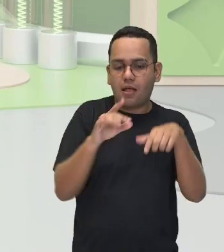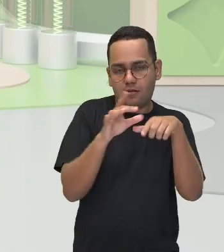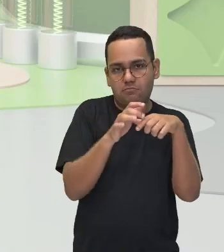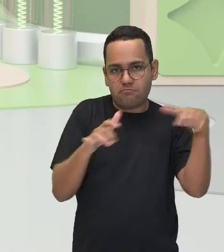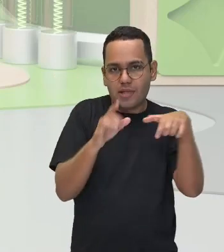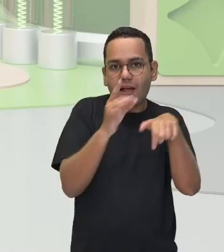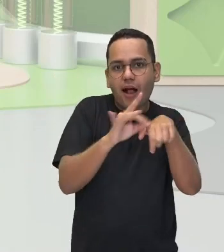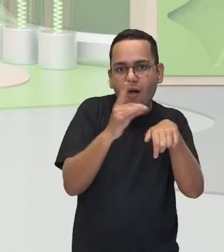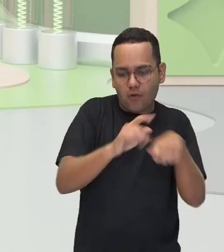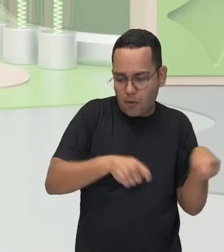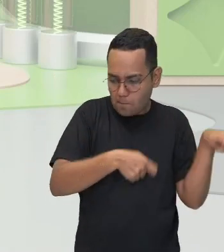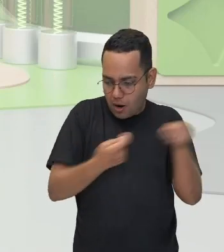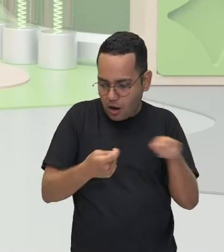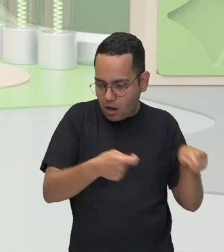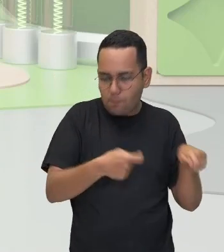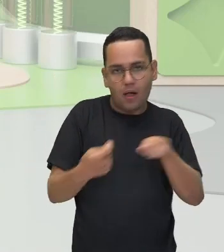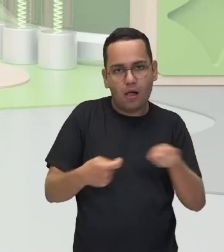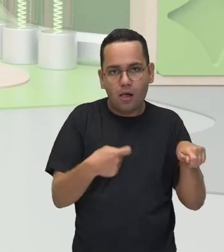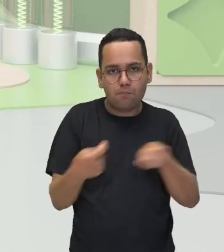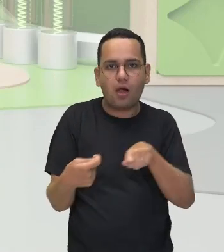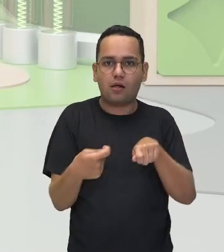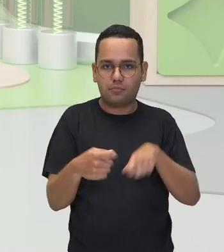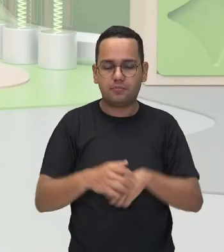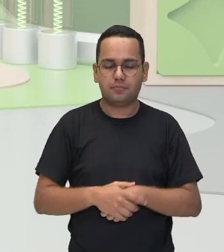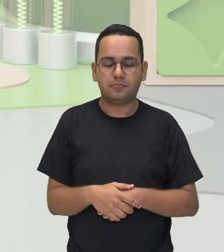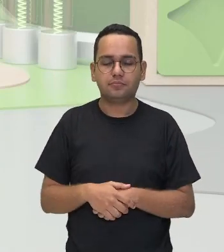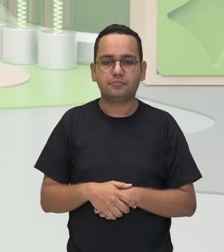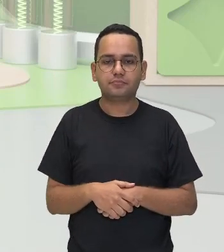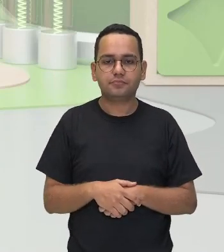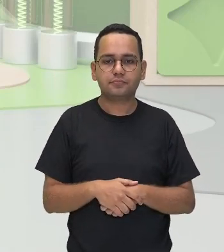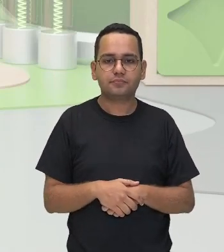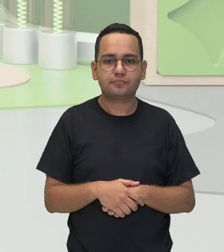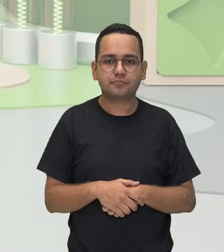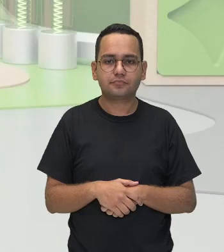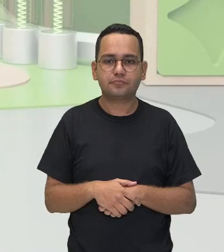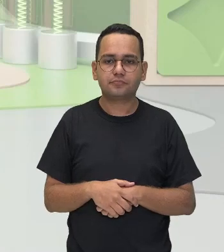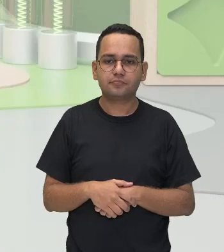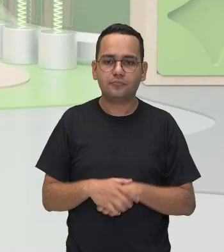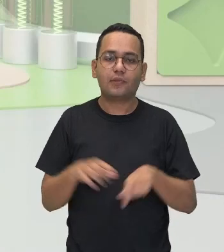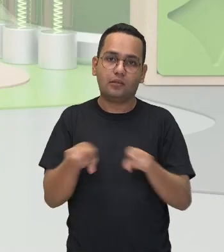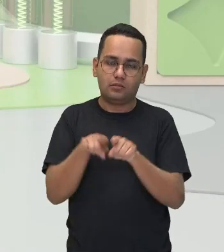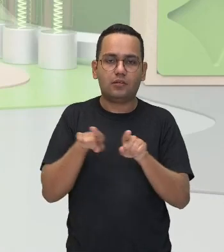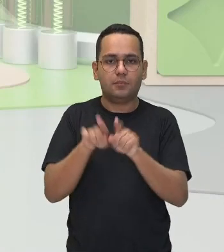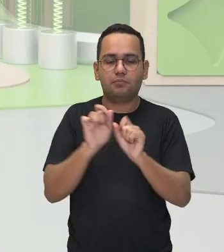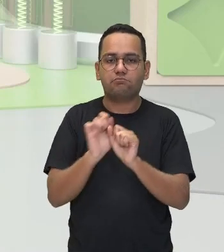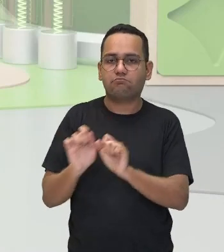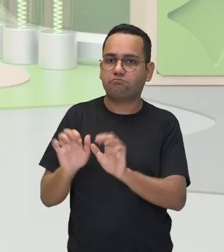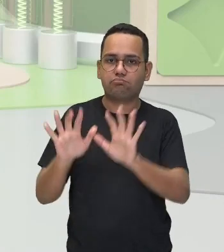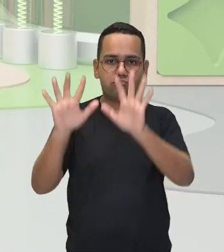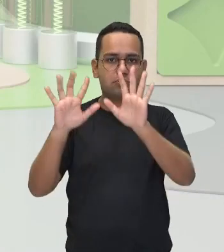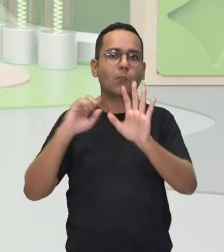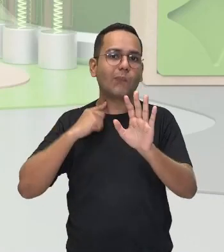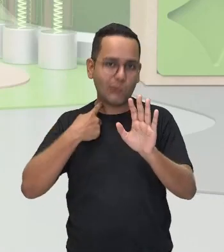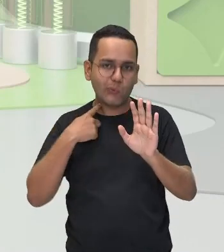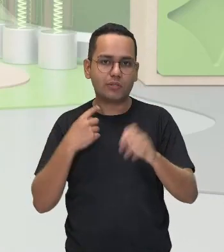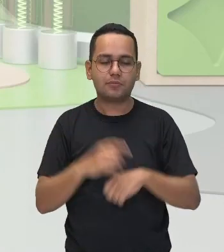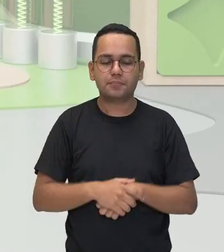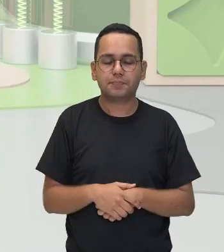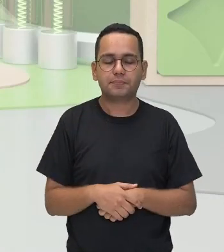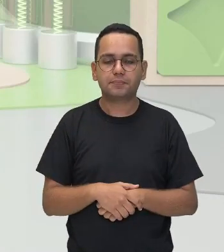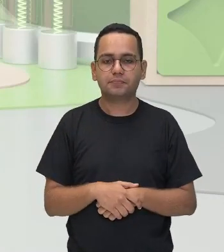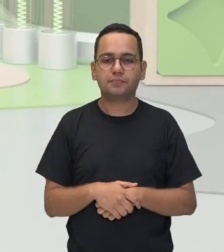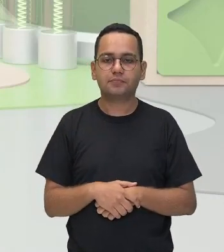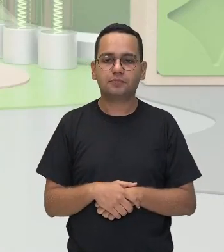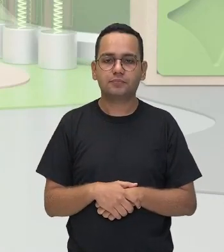queima de carvão mineral e do uso de máquinas a vapor também lançavam para a atmosfera estes poluentes,